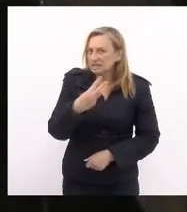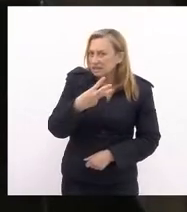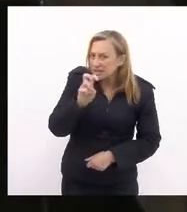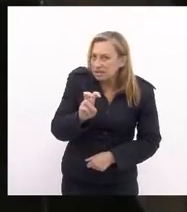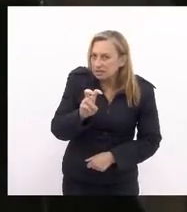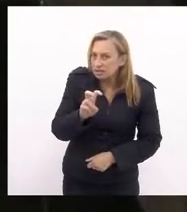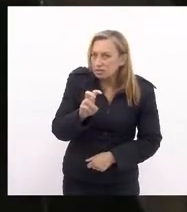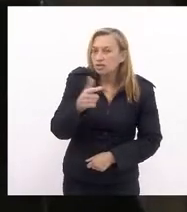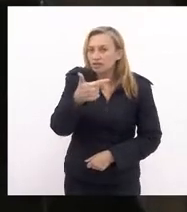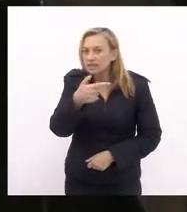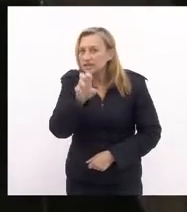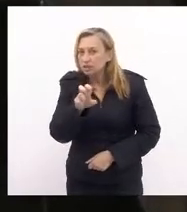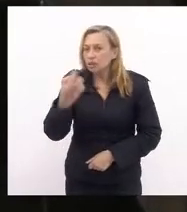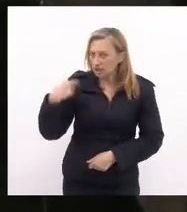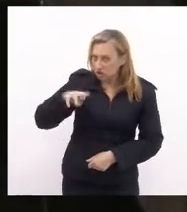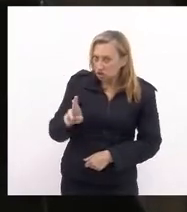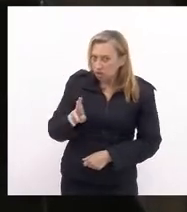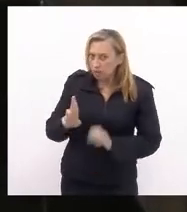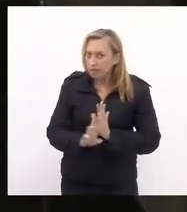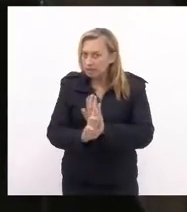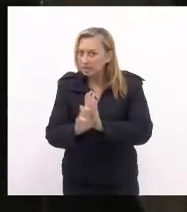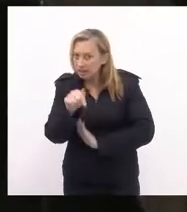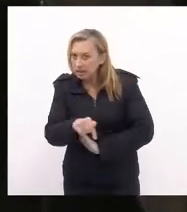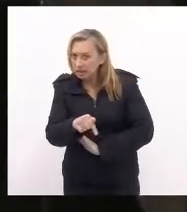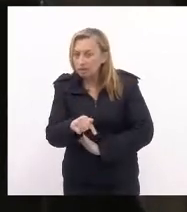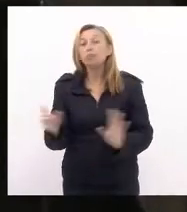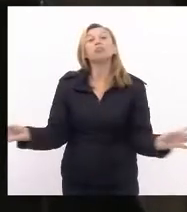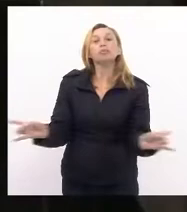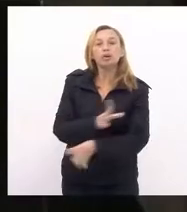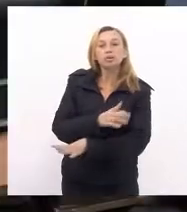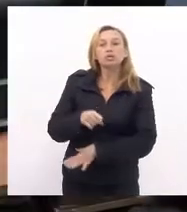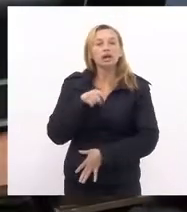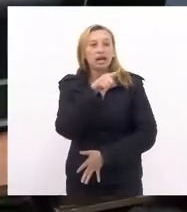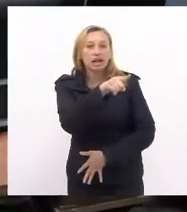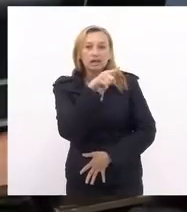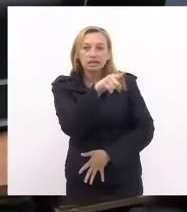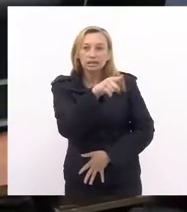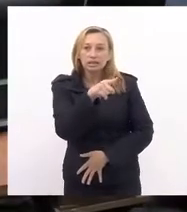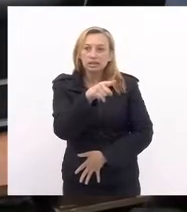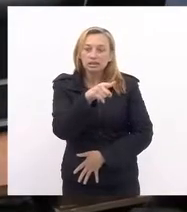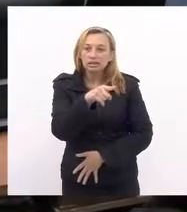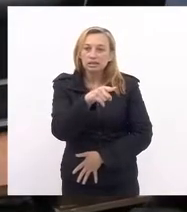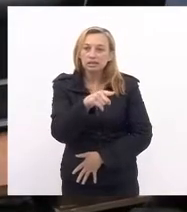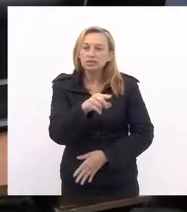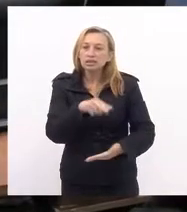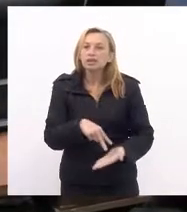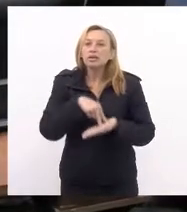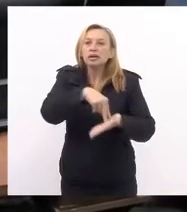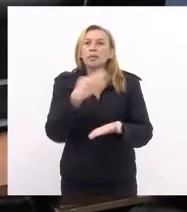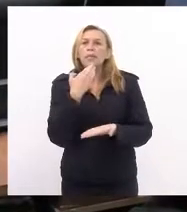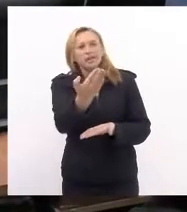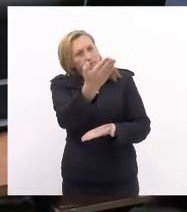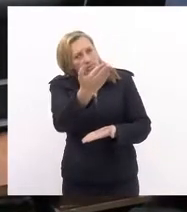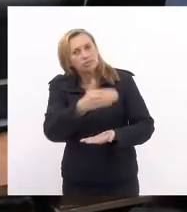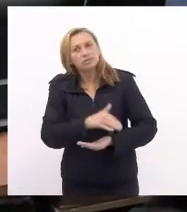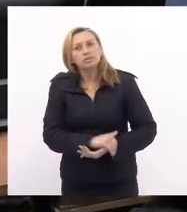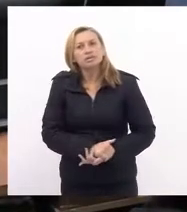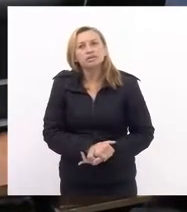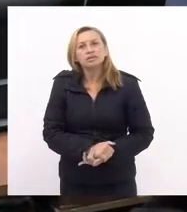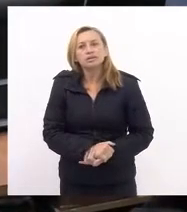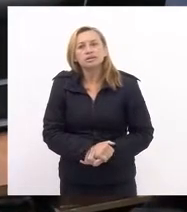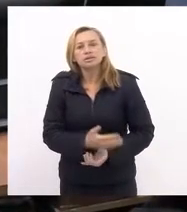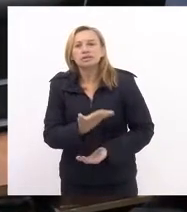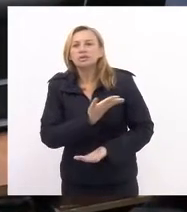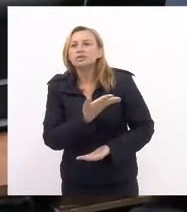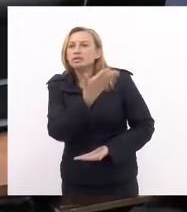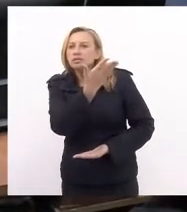35? São 25 religiões 25. Representadas aqui. Pronto. Ali, nossa lateral. Gosta de se levante, por gentileza? Nossa